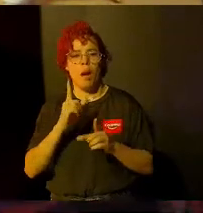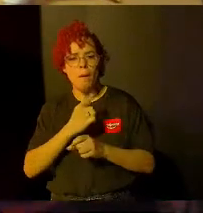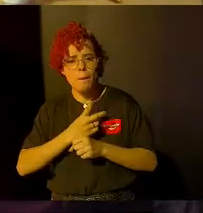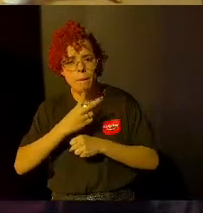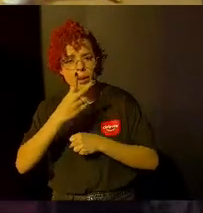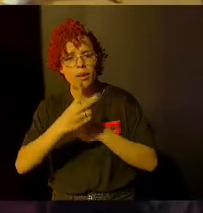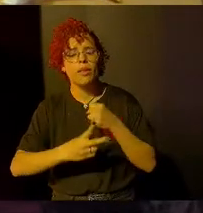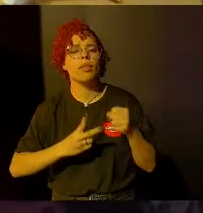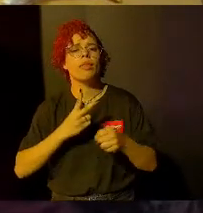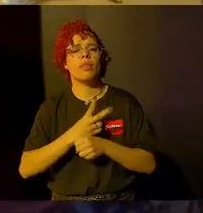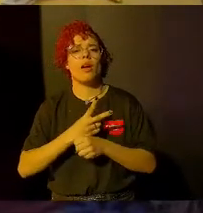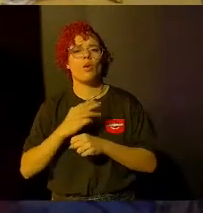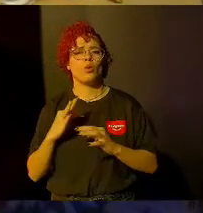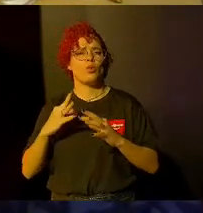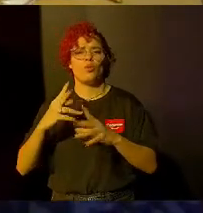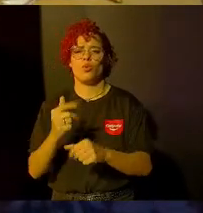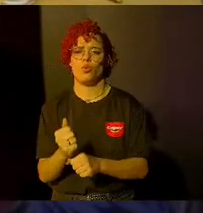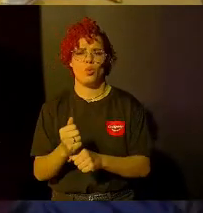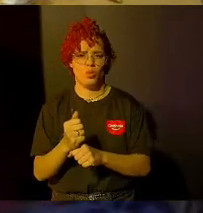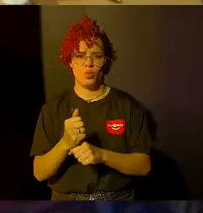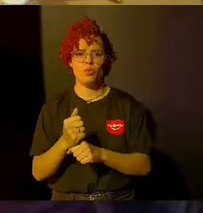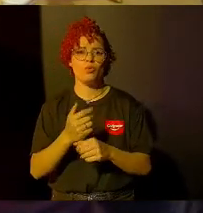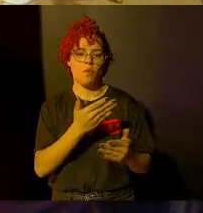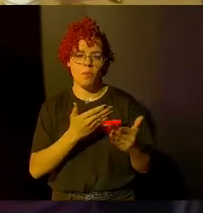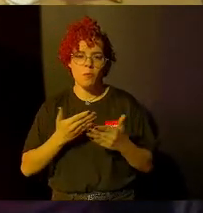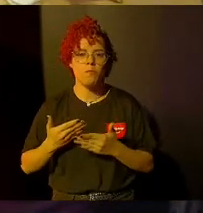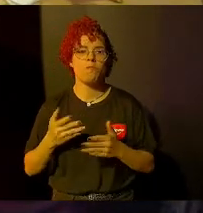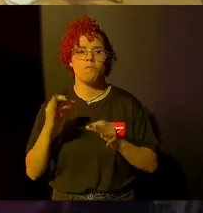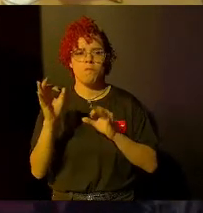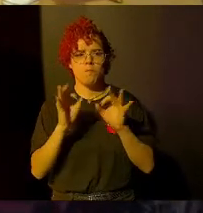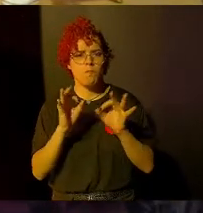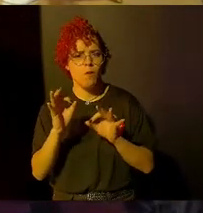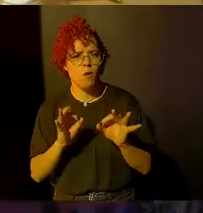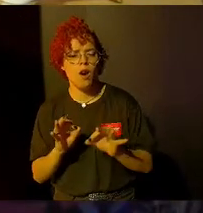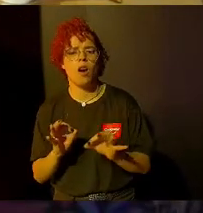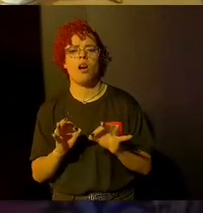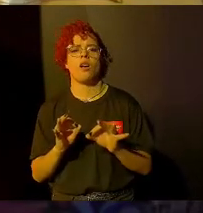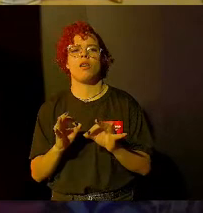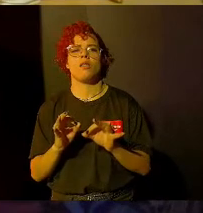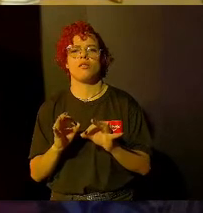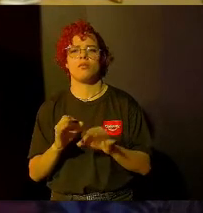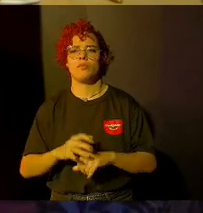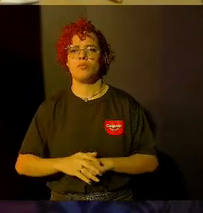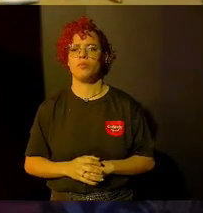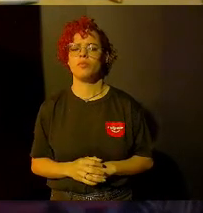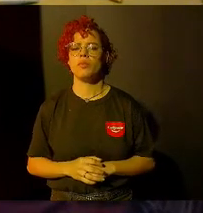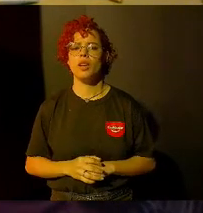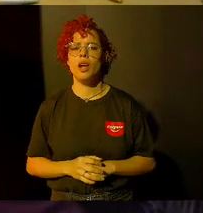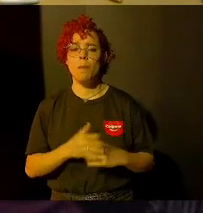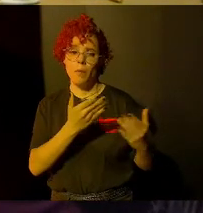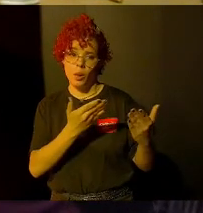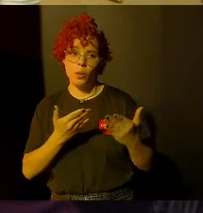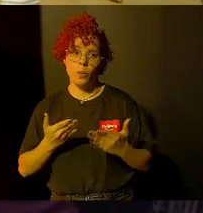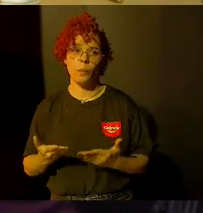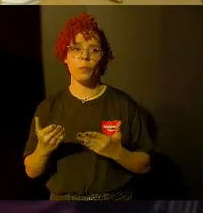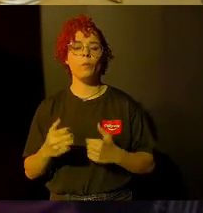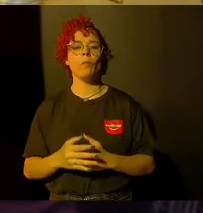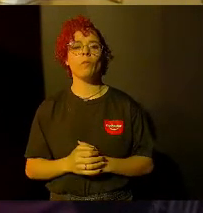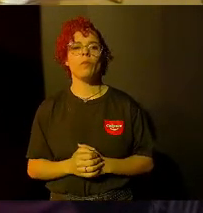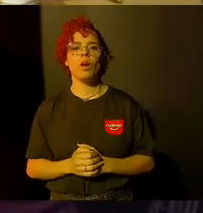a toda curadoria Ana Paula Clarinha e Stephanie pelo convite